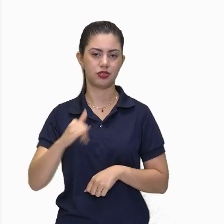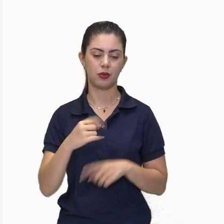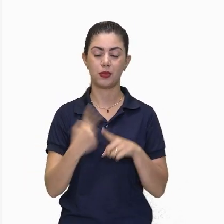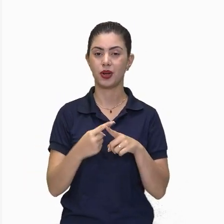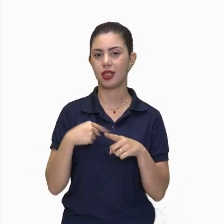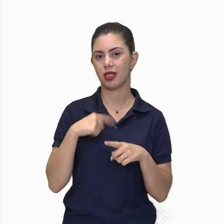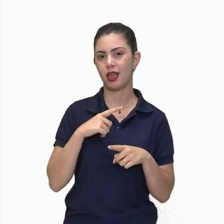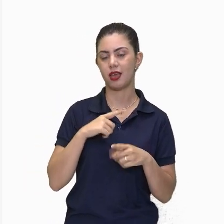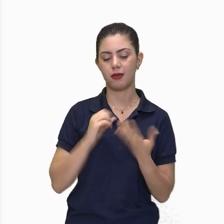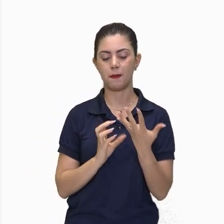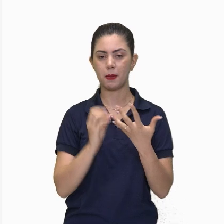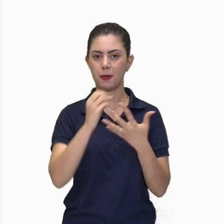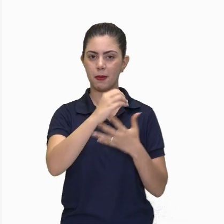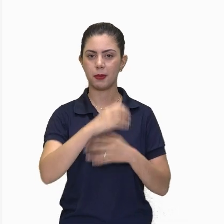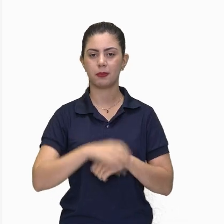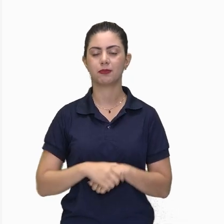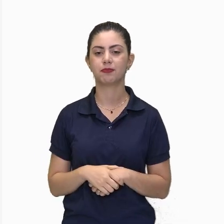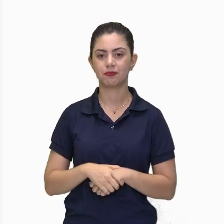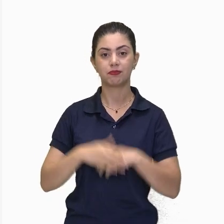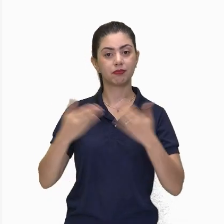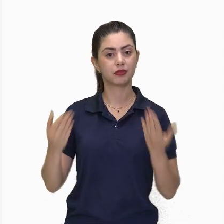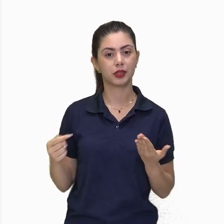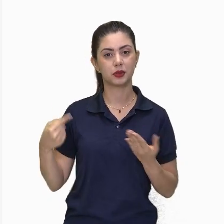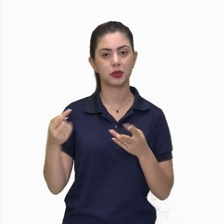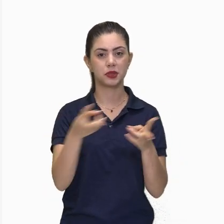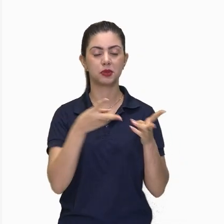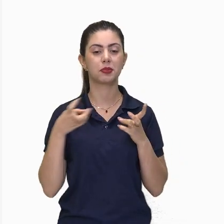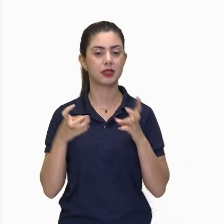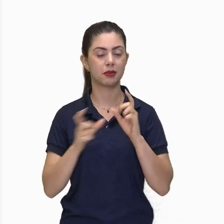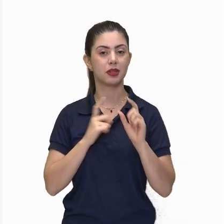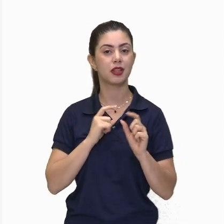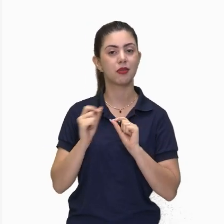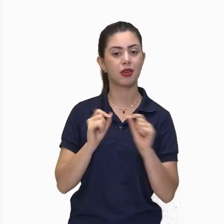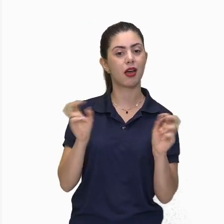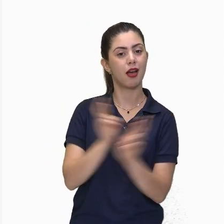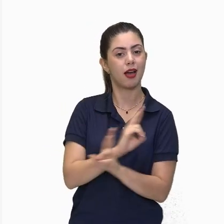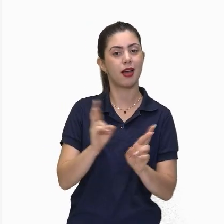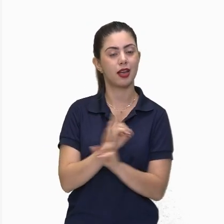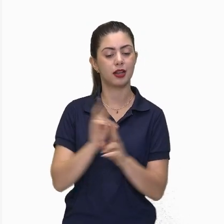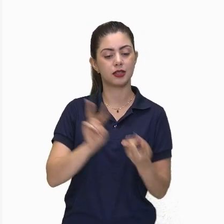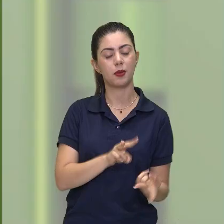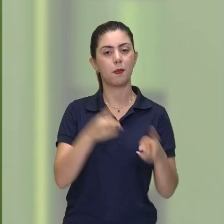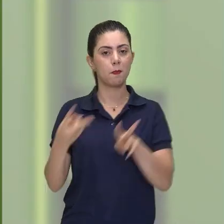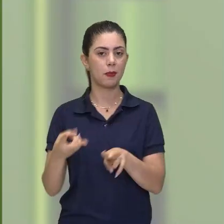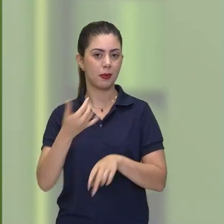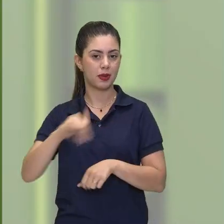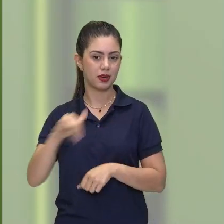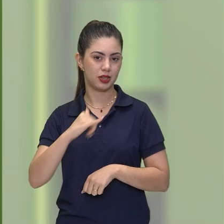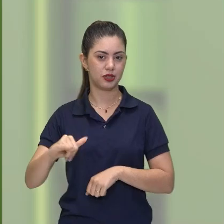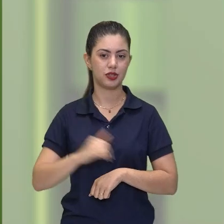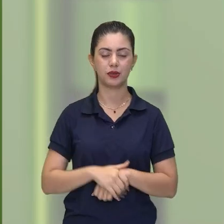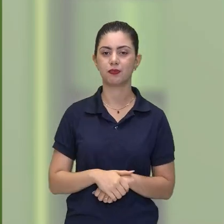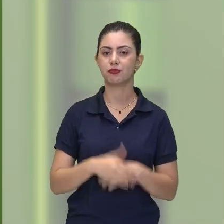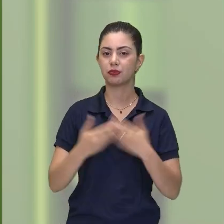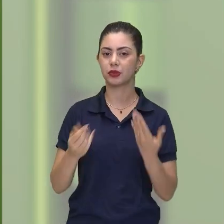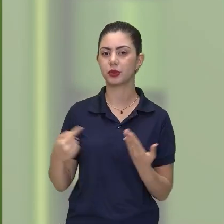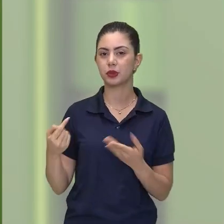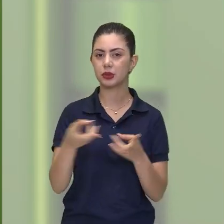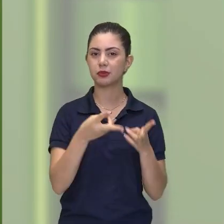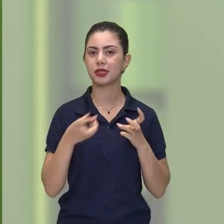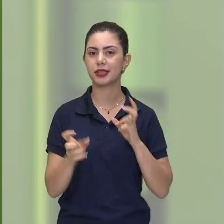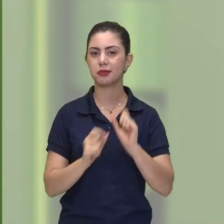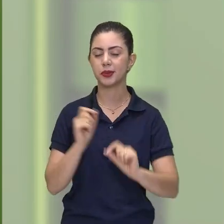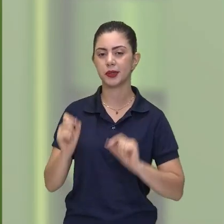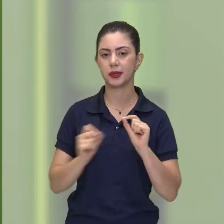cadeias alimentares. Tá? Então, aqui a gente observa a relação desse fluxo de energia. A gente observa que ela